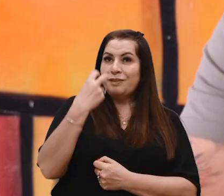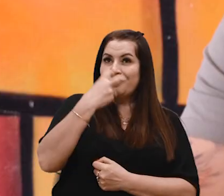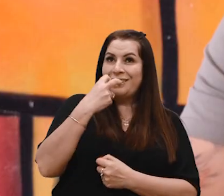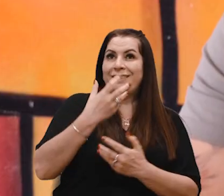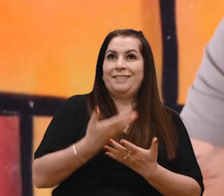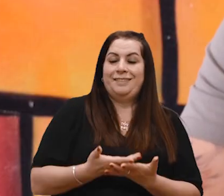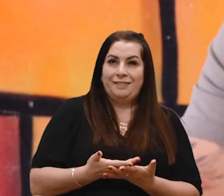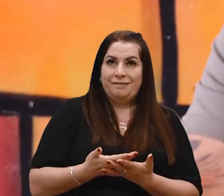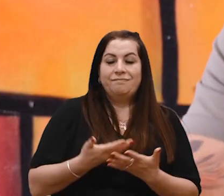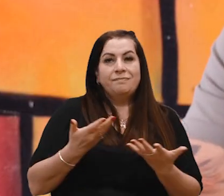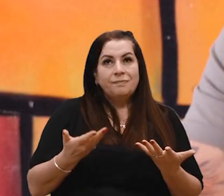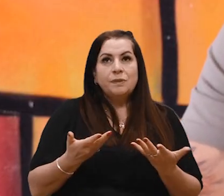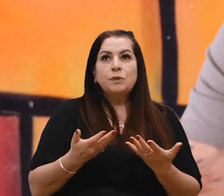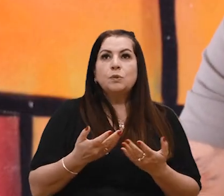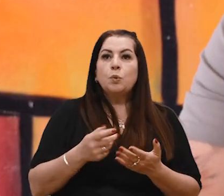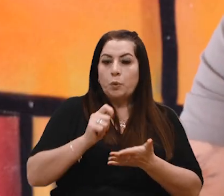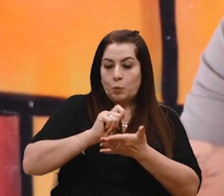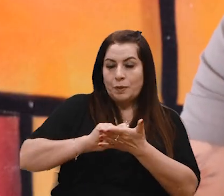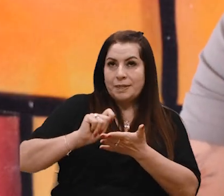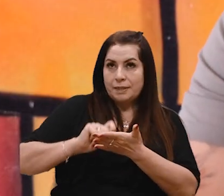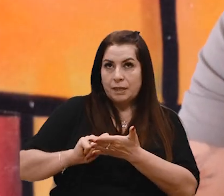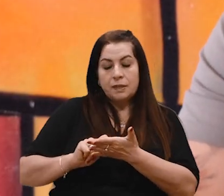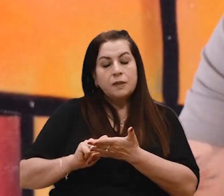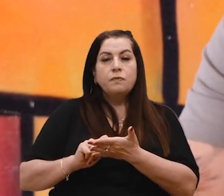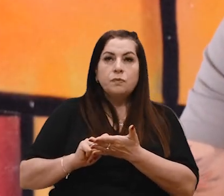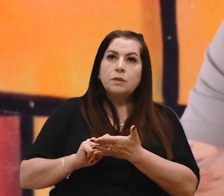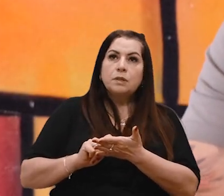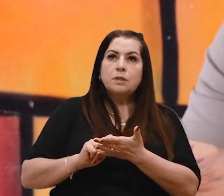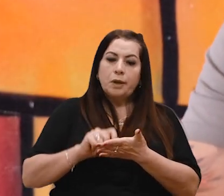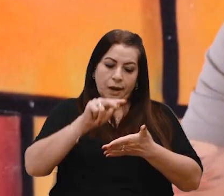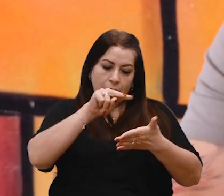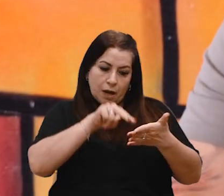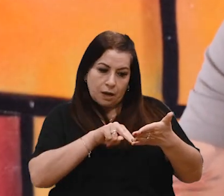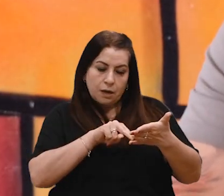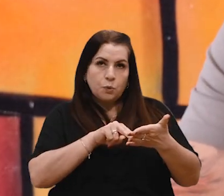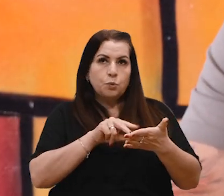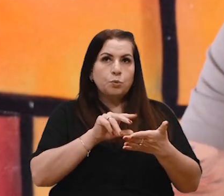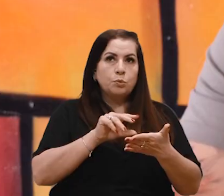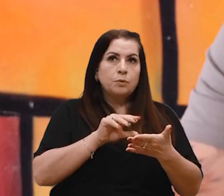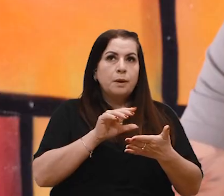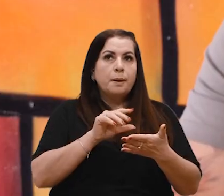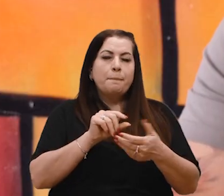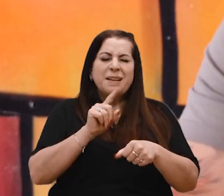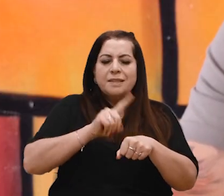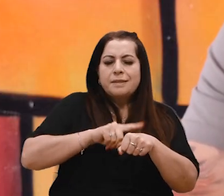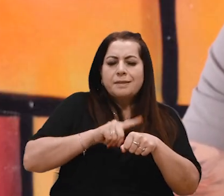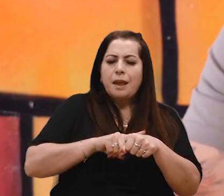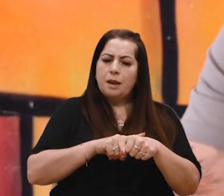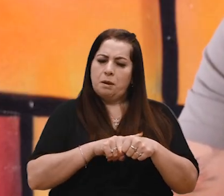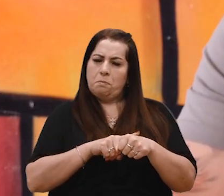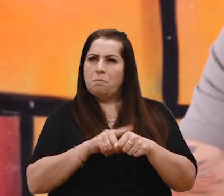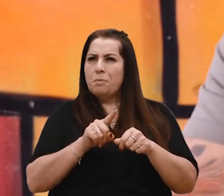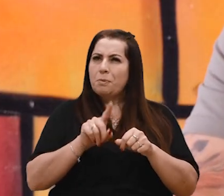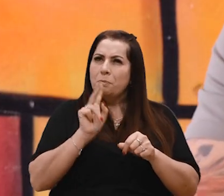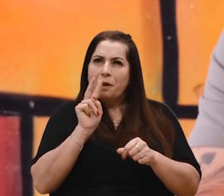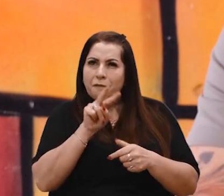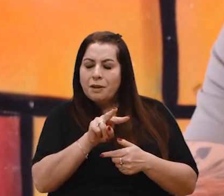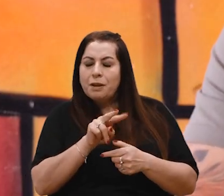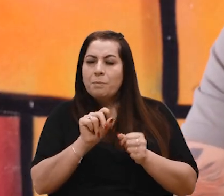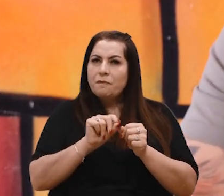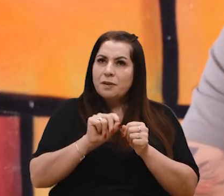em compreender o que eles estão falando. Quando eles escrevem, eles acabam lendo, tendo um pouco mais de tempo, né,